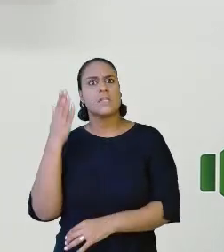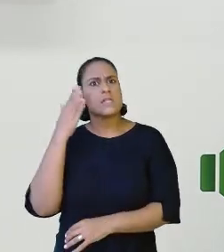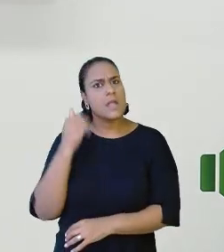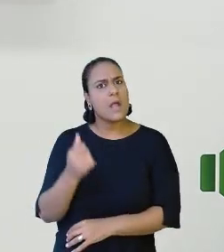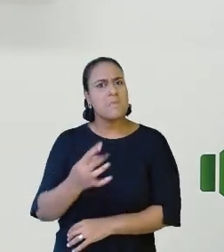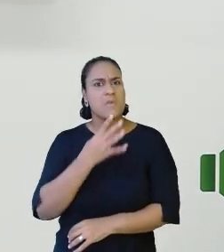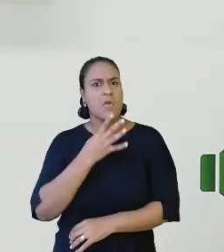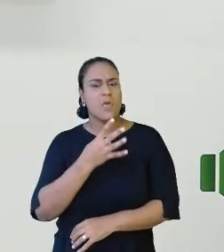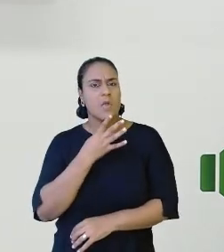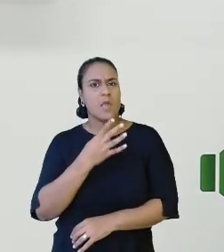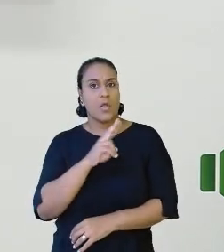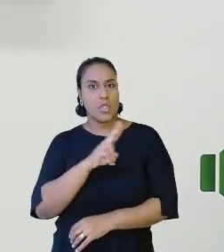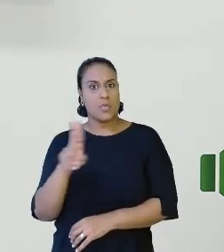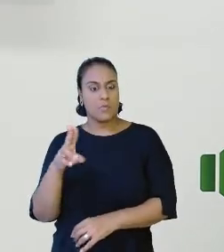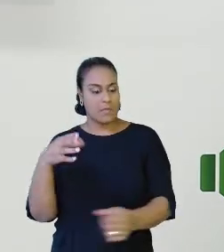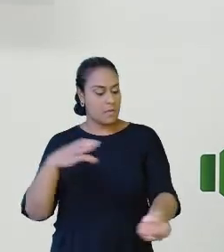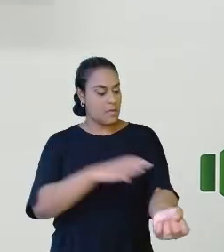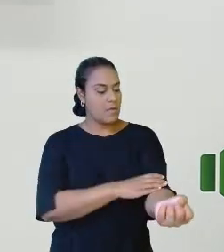conhece esse aparelho?